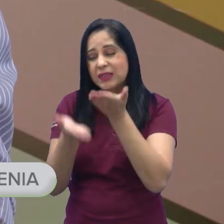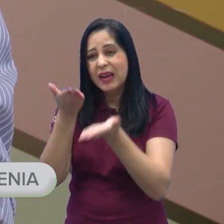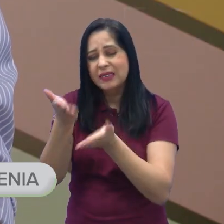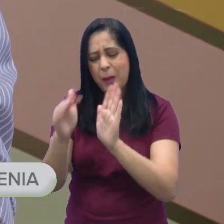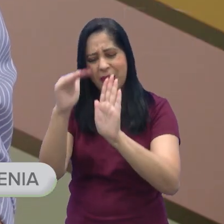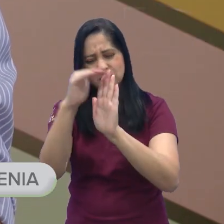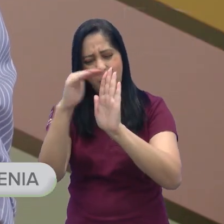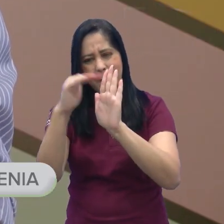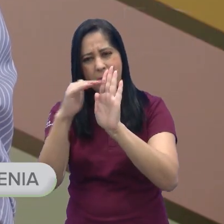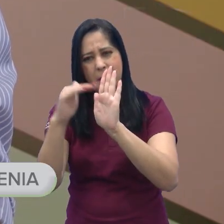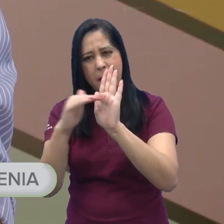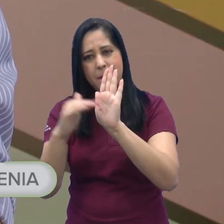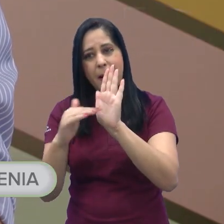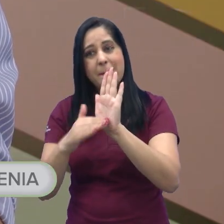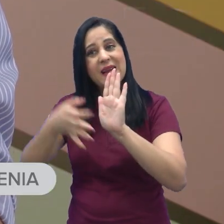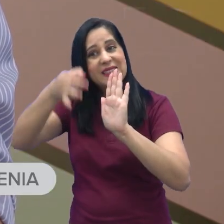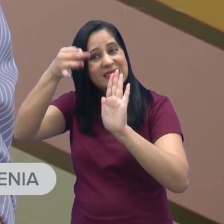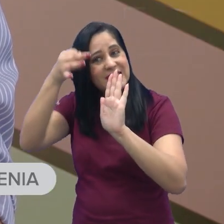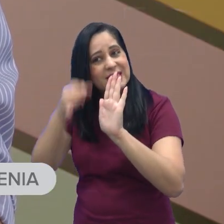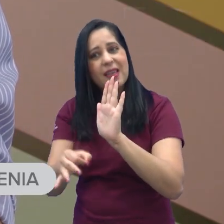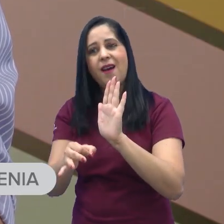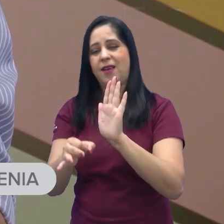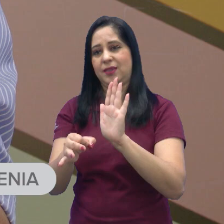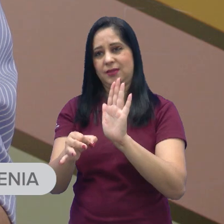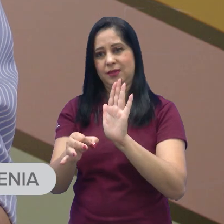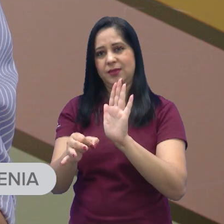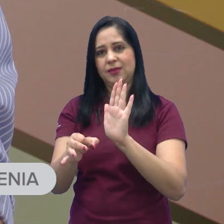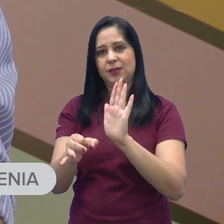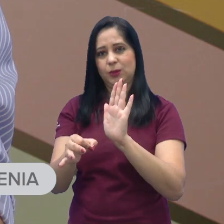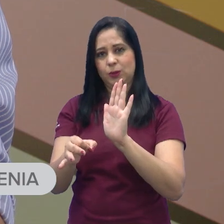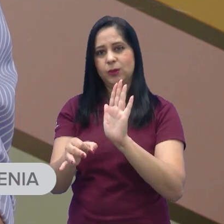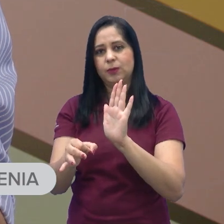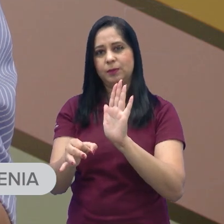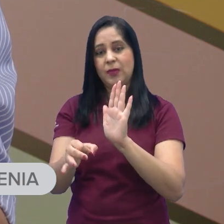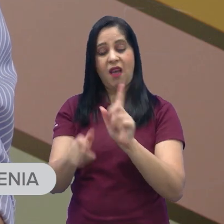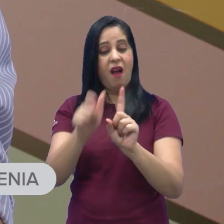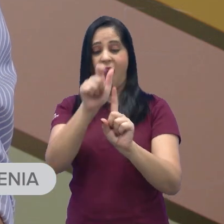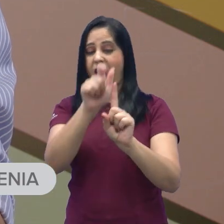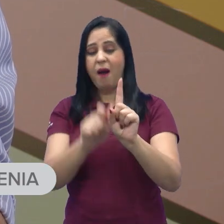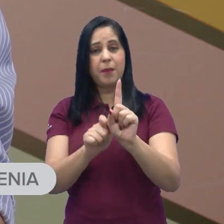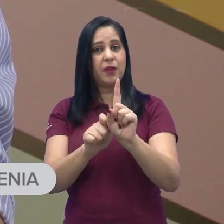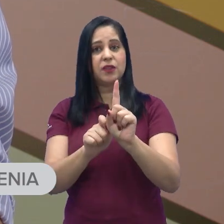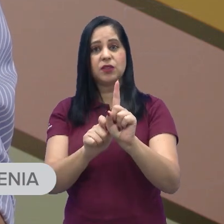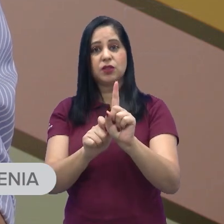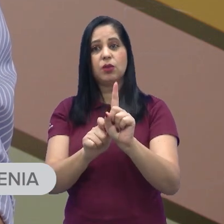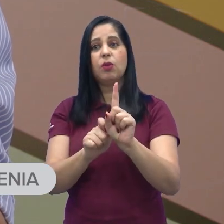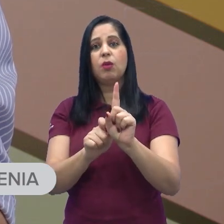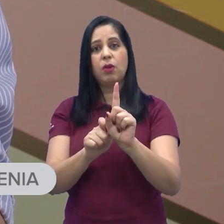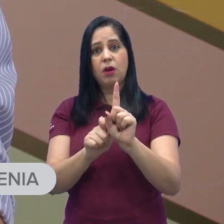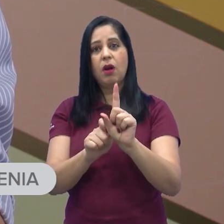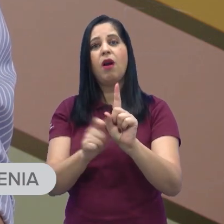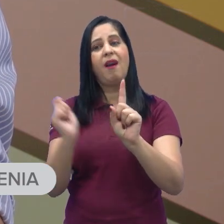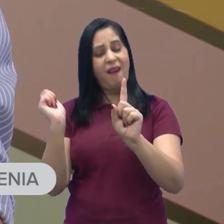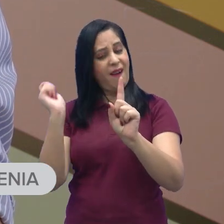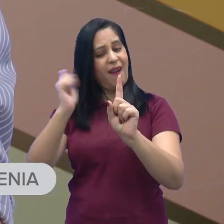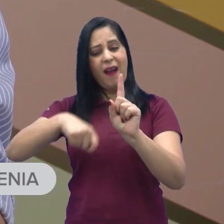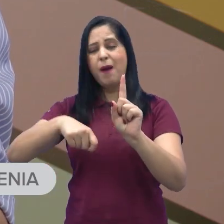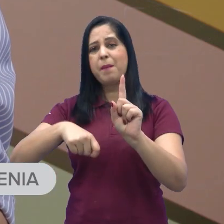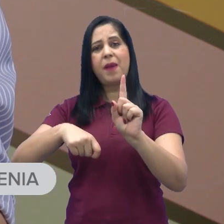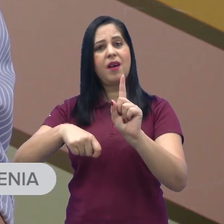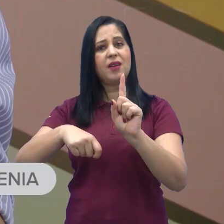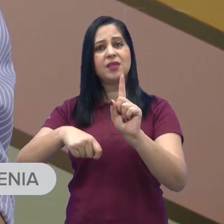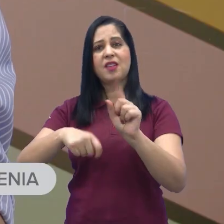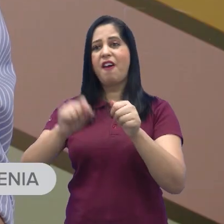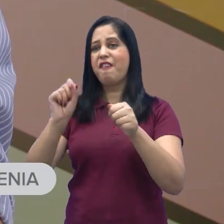tratamento de uma forma adequada, essa pessoa ela vai poder fazer o que ela